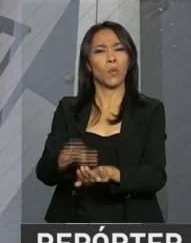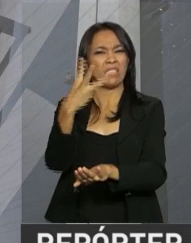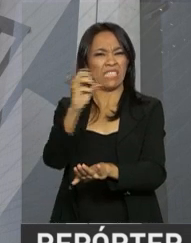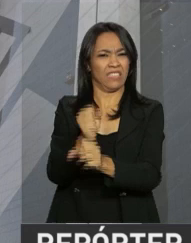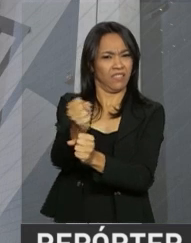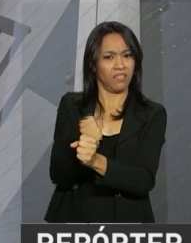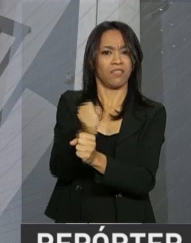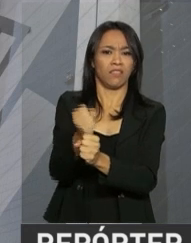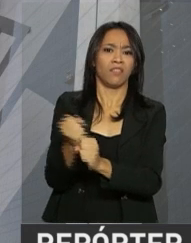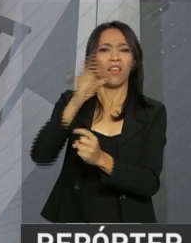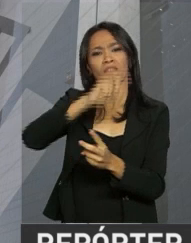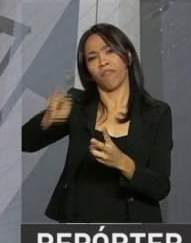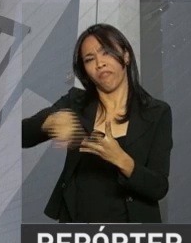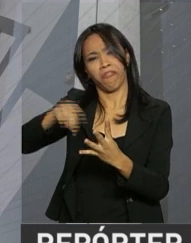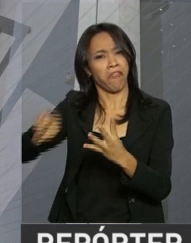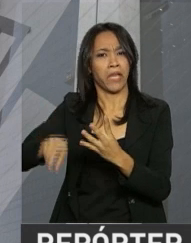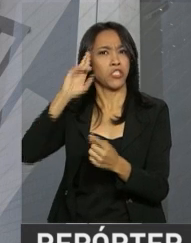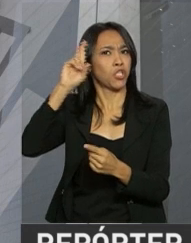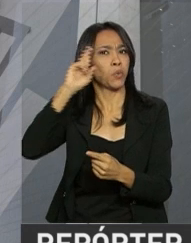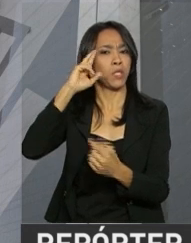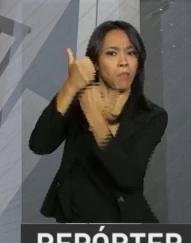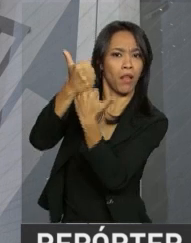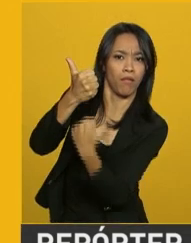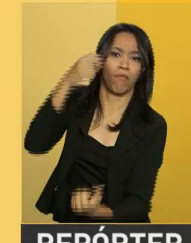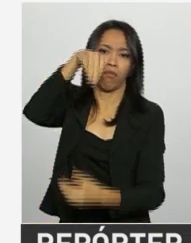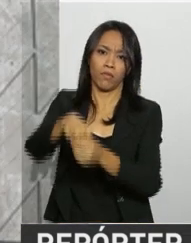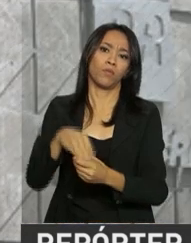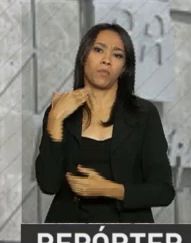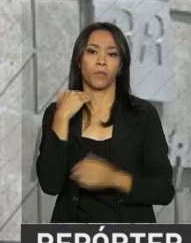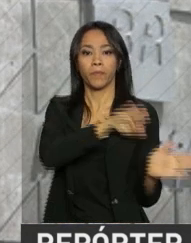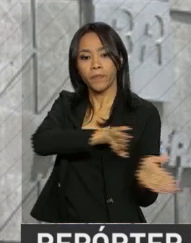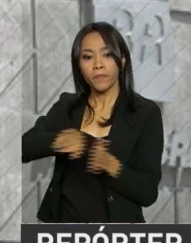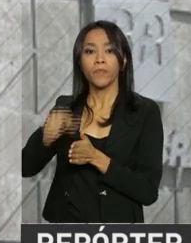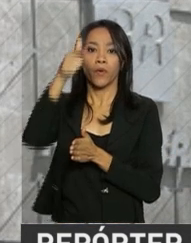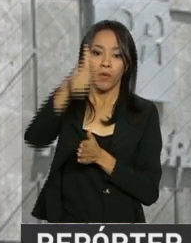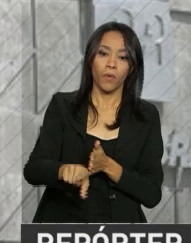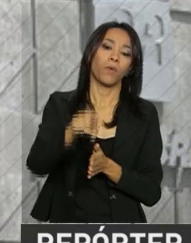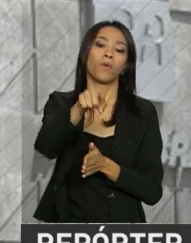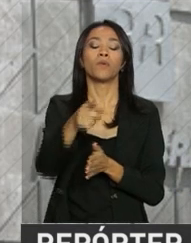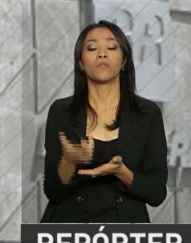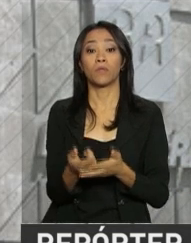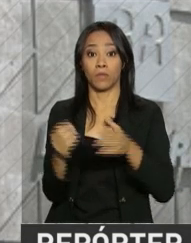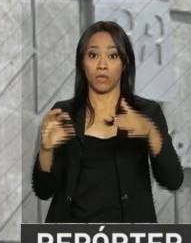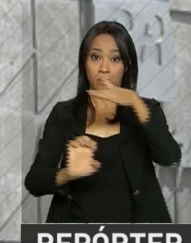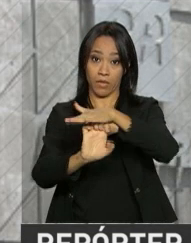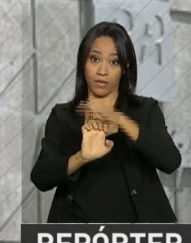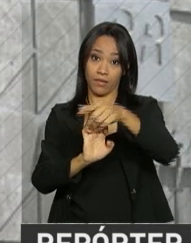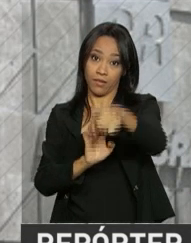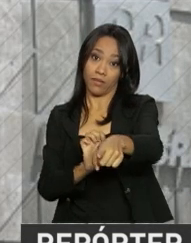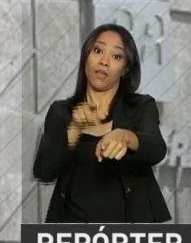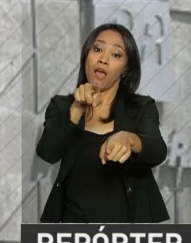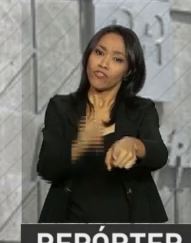30 anos em diversos Cargos da diretoria executiva Petrobras o economista Pedro pullin